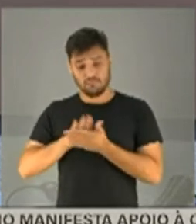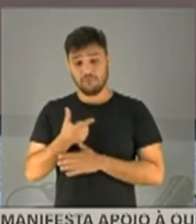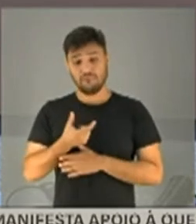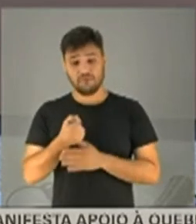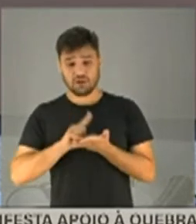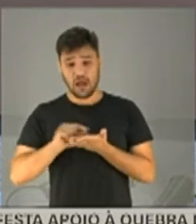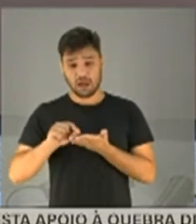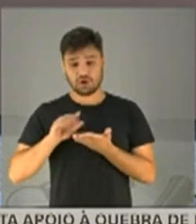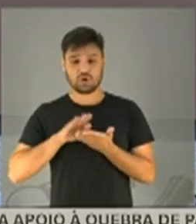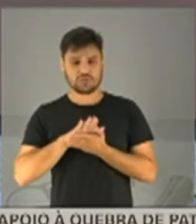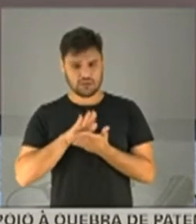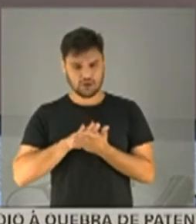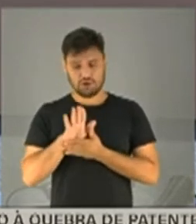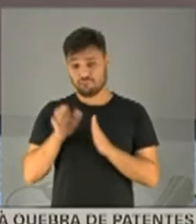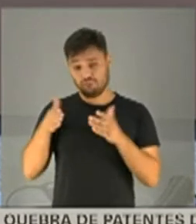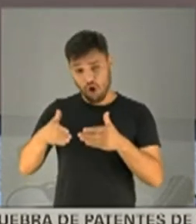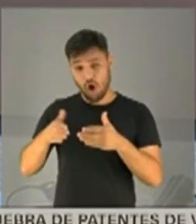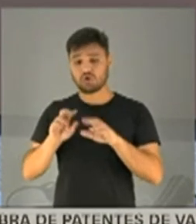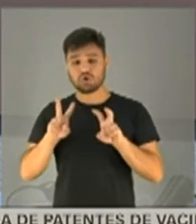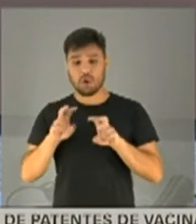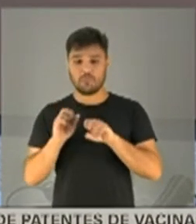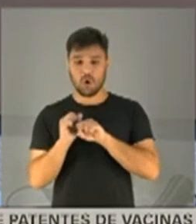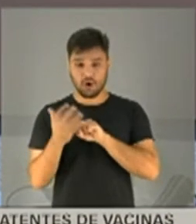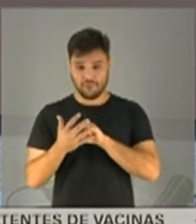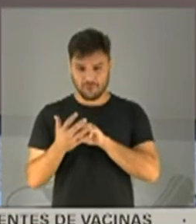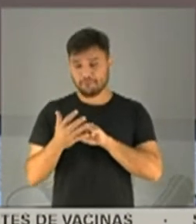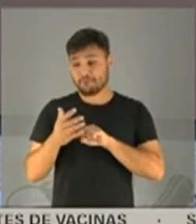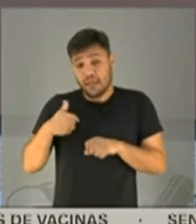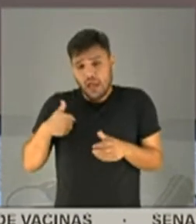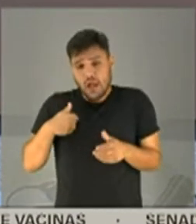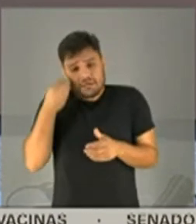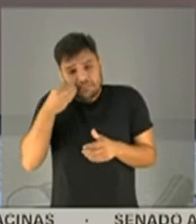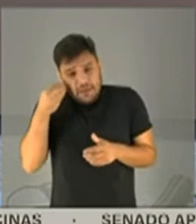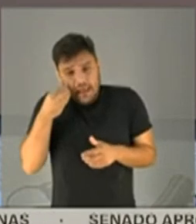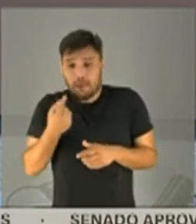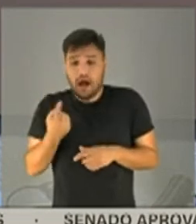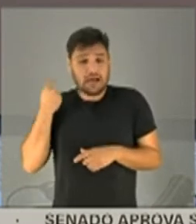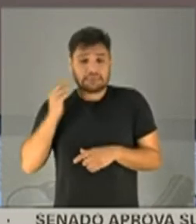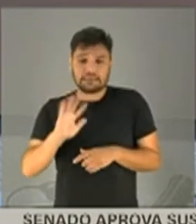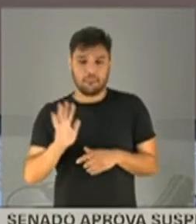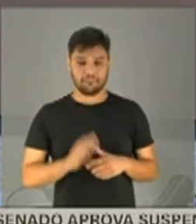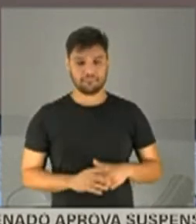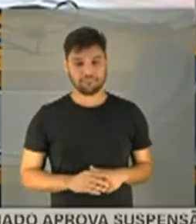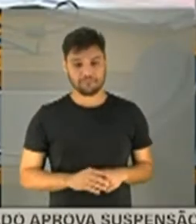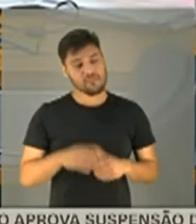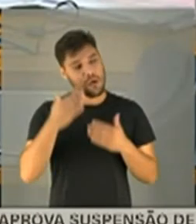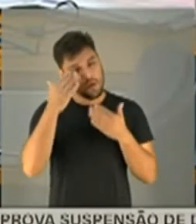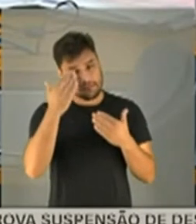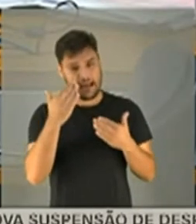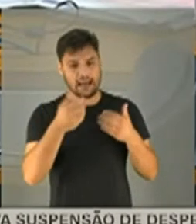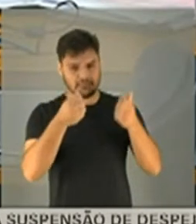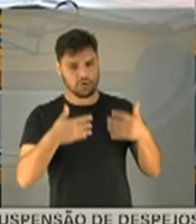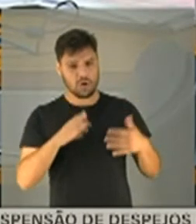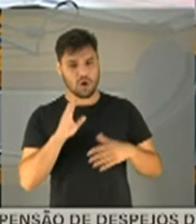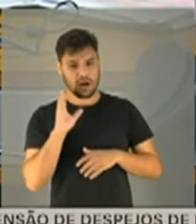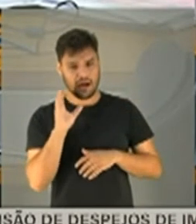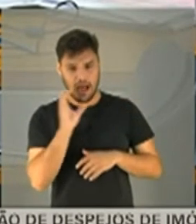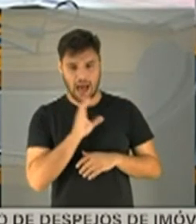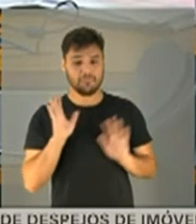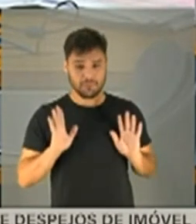artigos científicos especificamente sobre coronavírus, mas não tenho nenhuma experiência em epidemia anterior. Tá, agradeço a sua objetividade, sinceridade